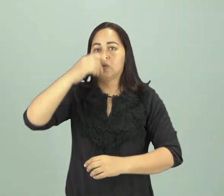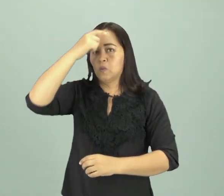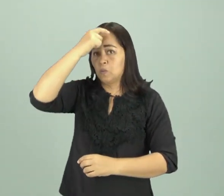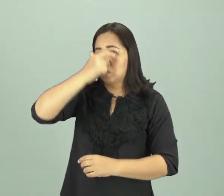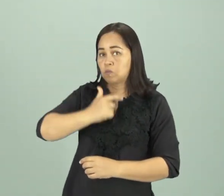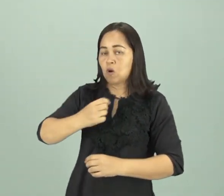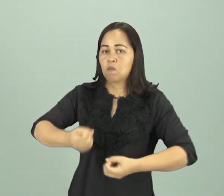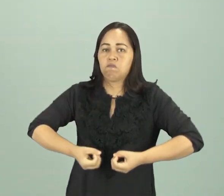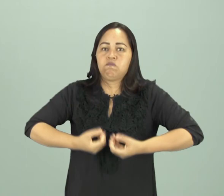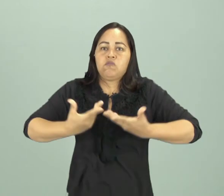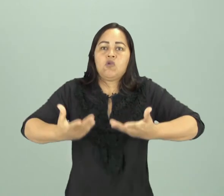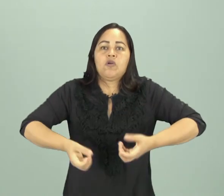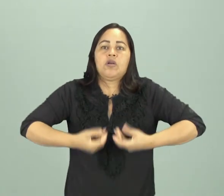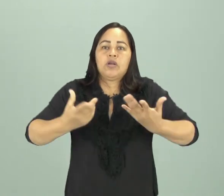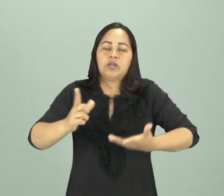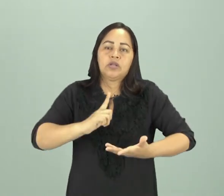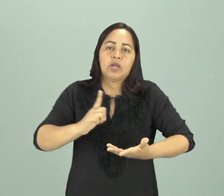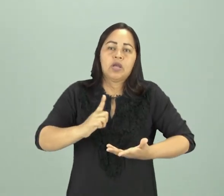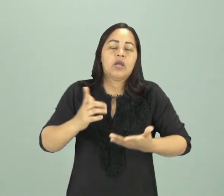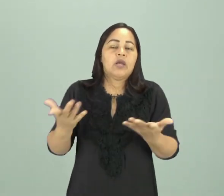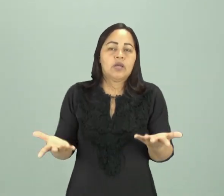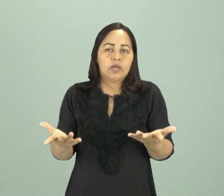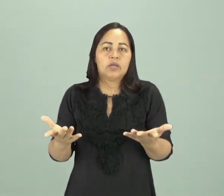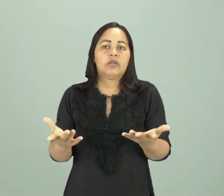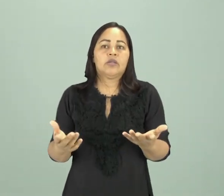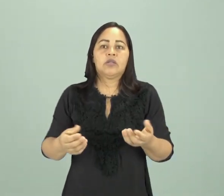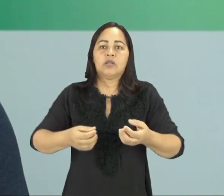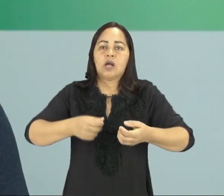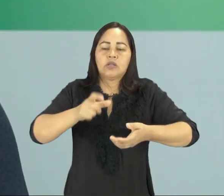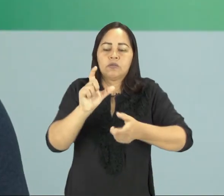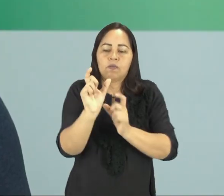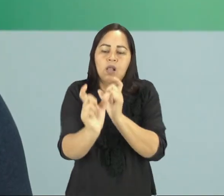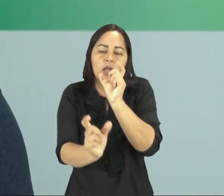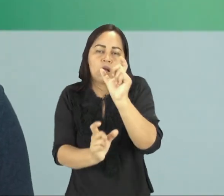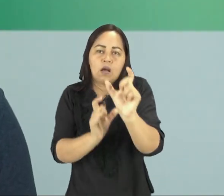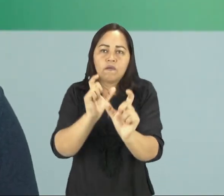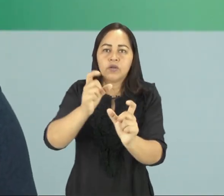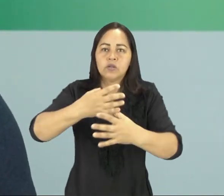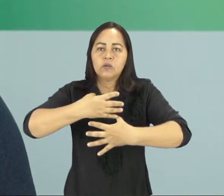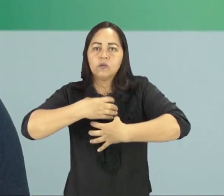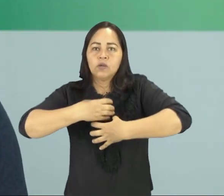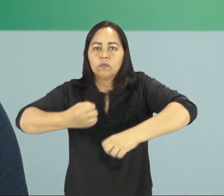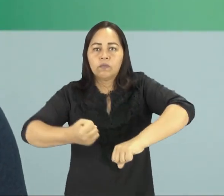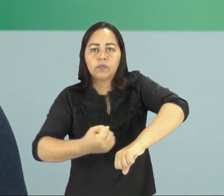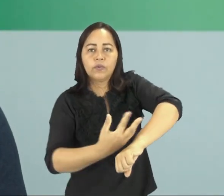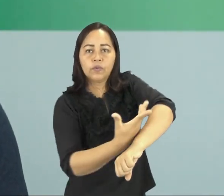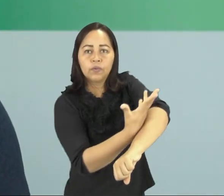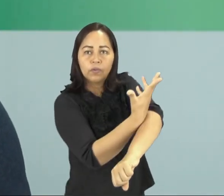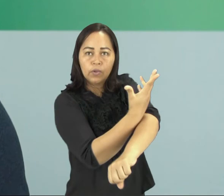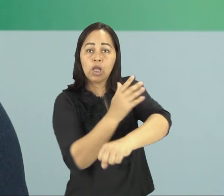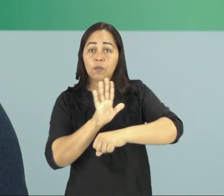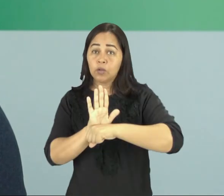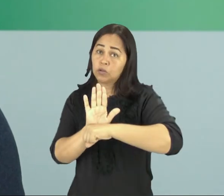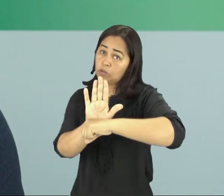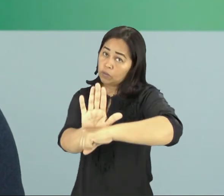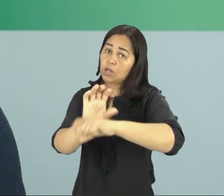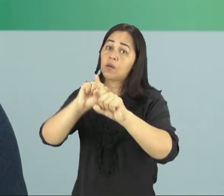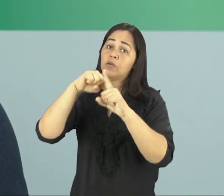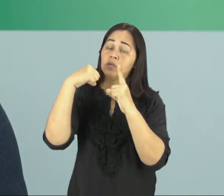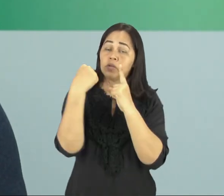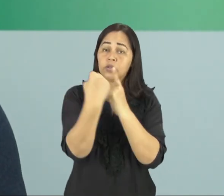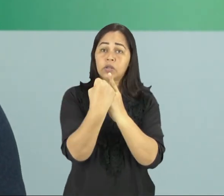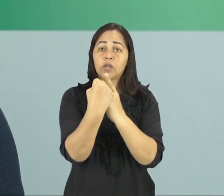um artista, através de suas palavras, através da expressão, consegue trazer essa colaboração para uma